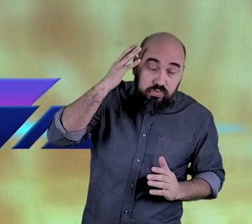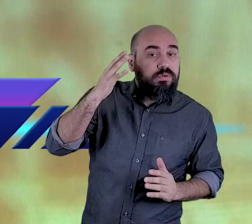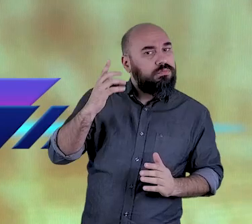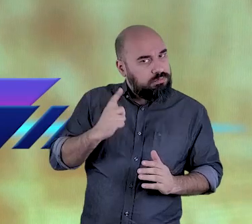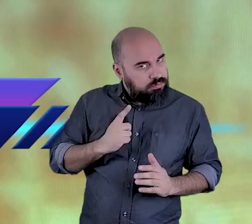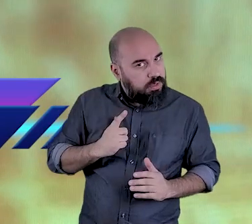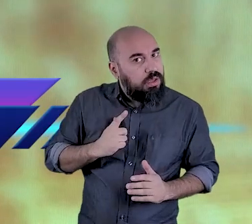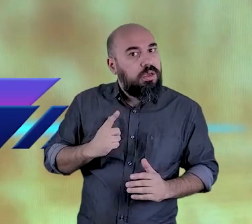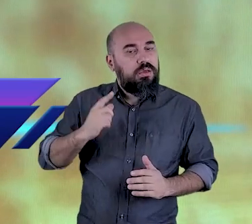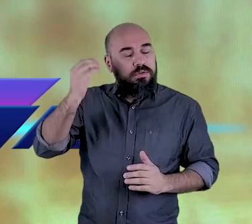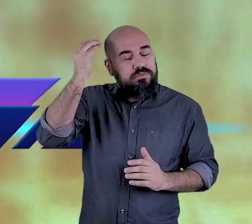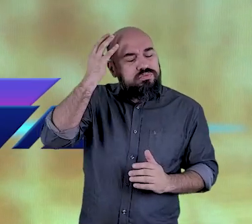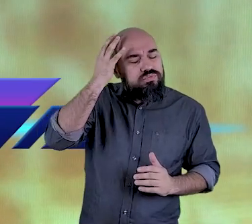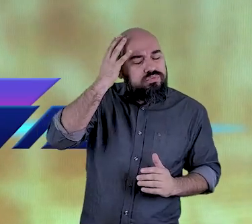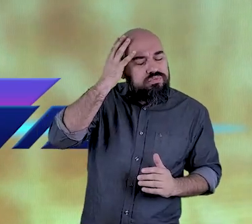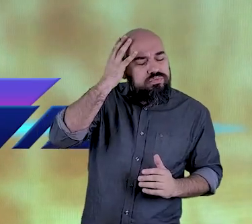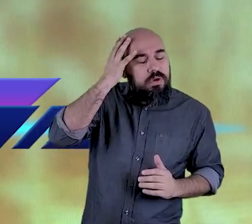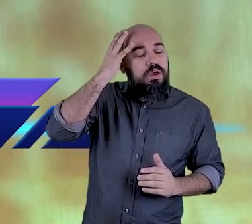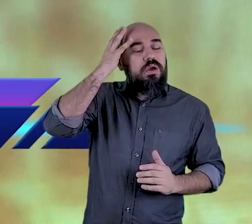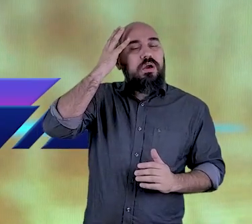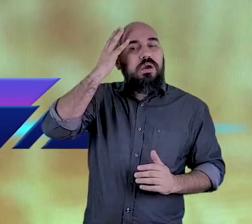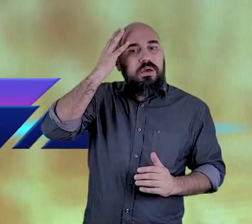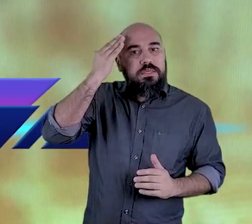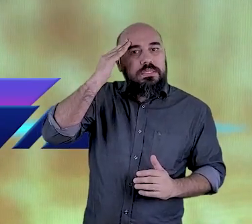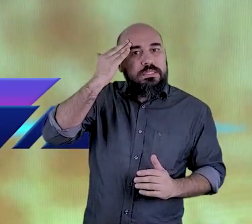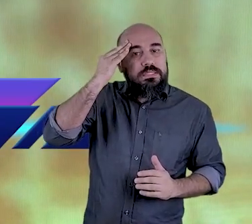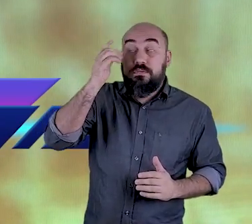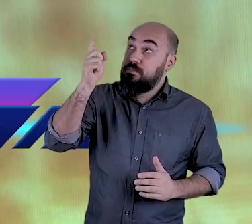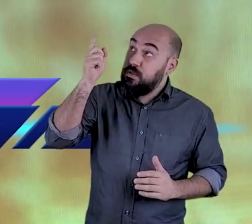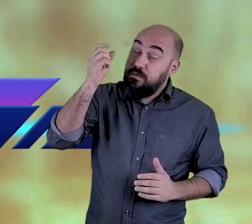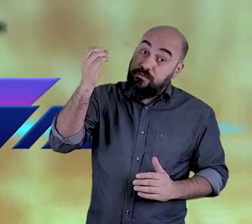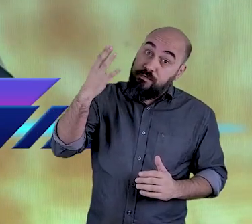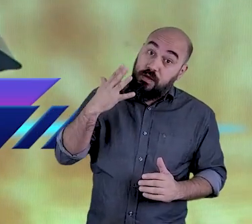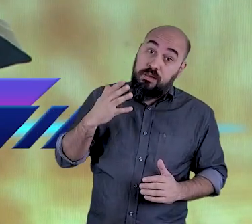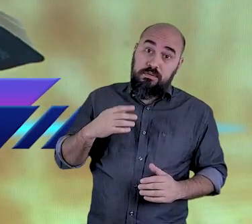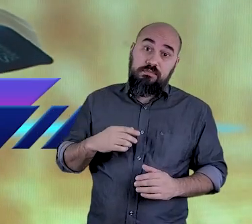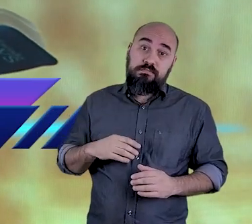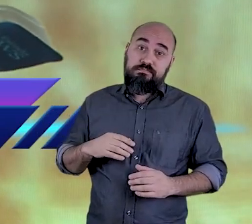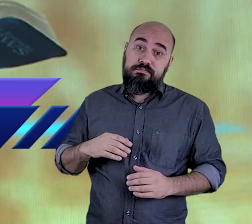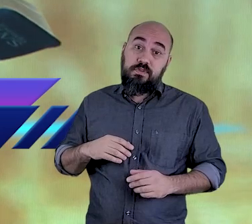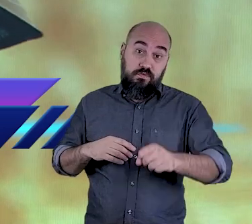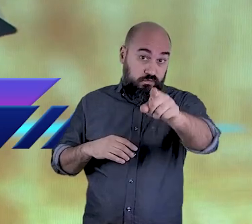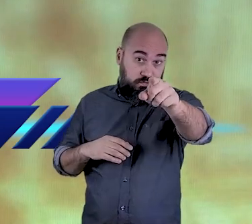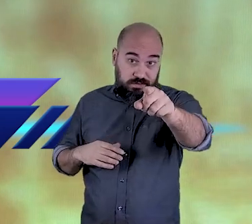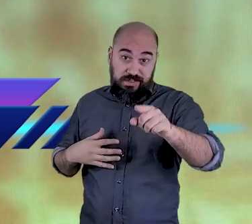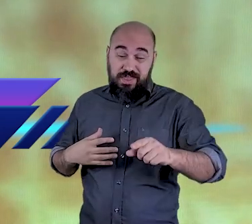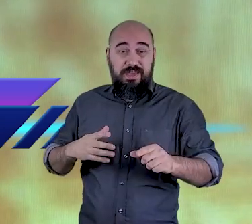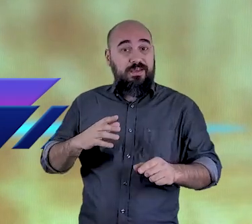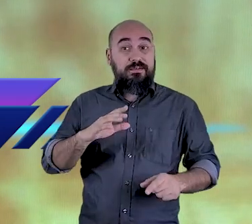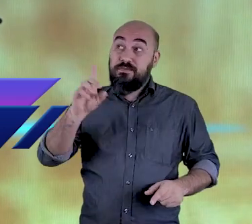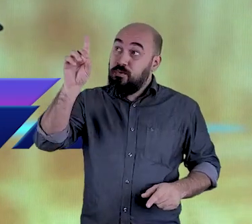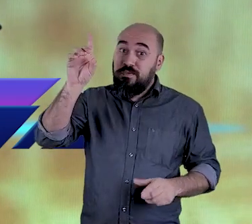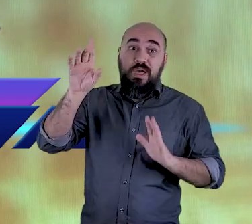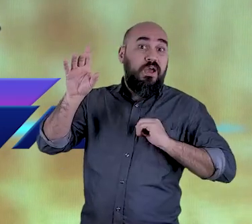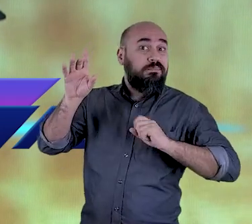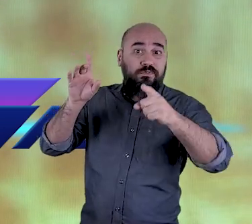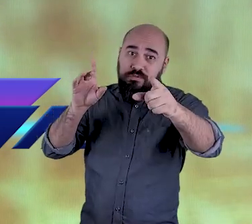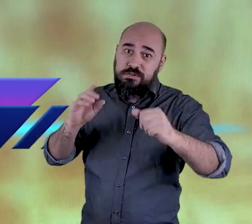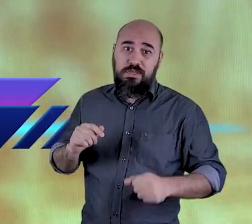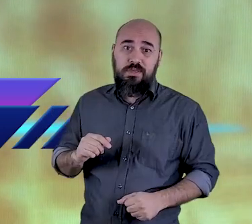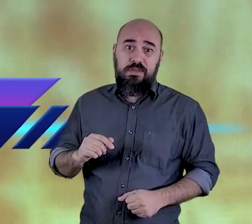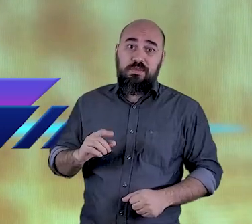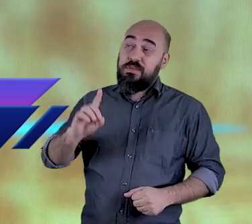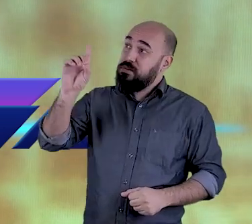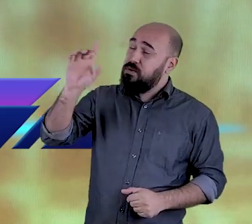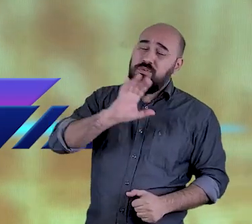é muito amada é você filho é muito amado Deus diz assim olha Você pertence